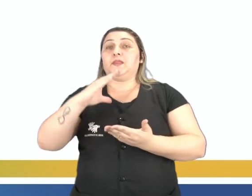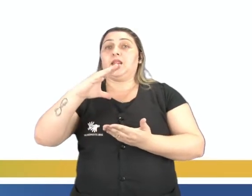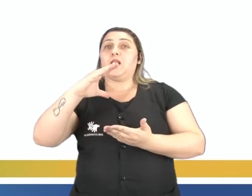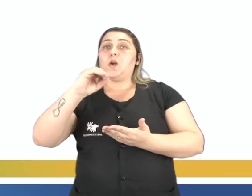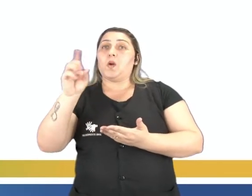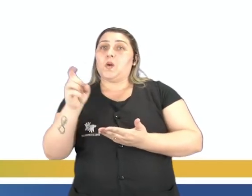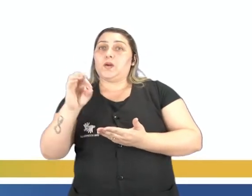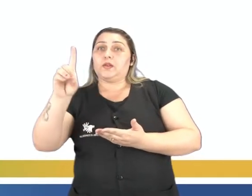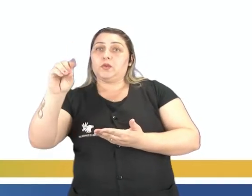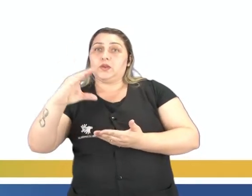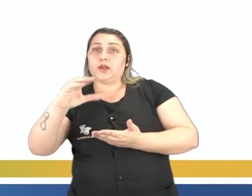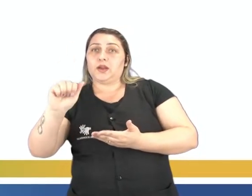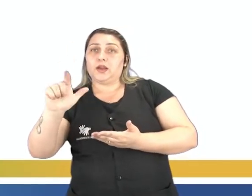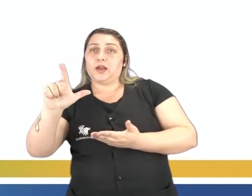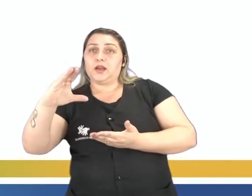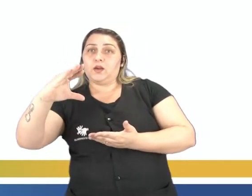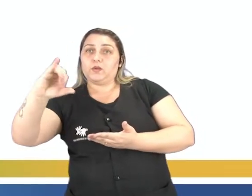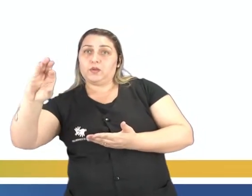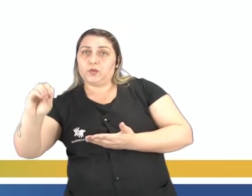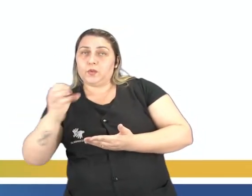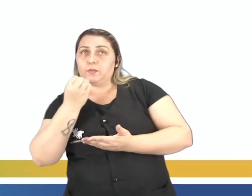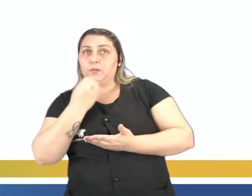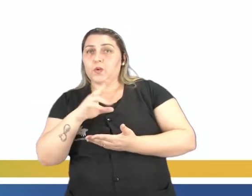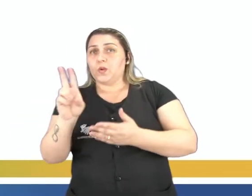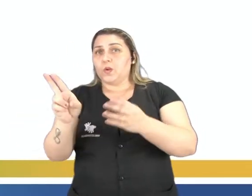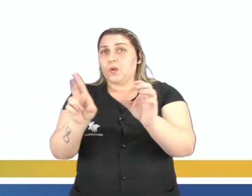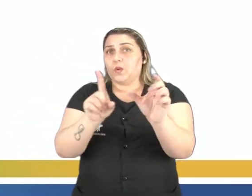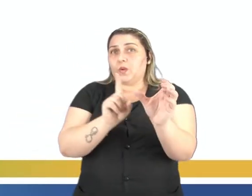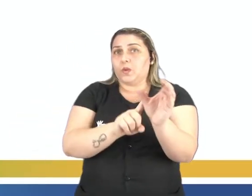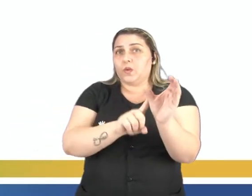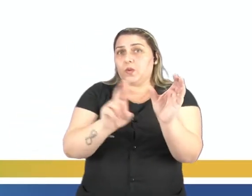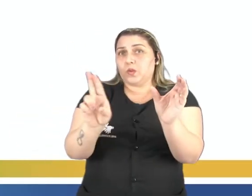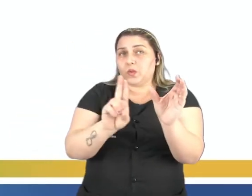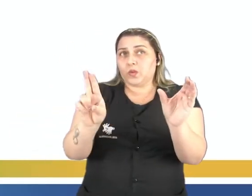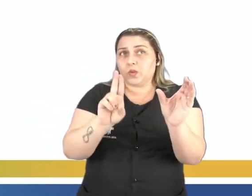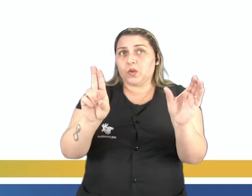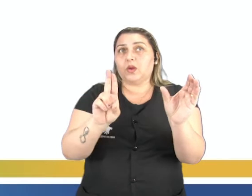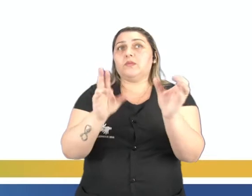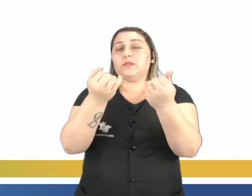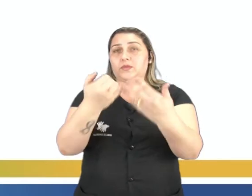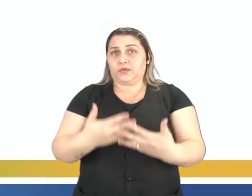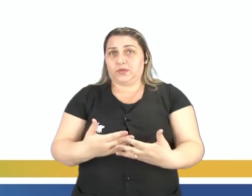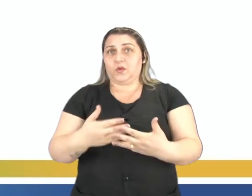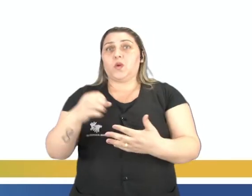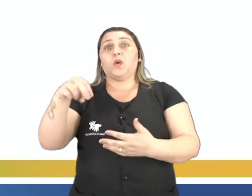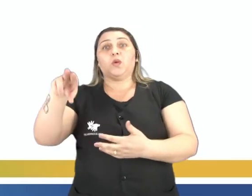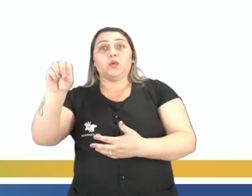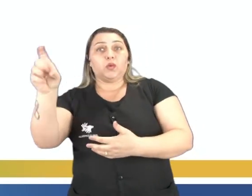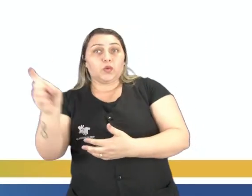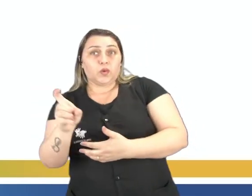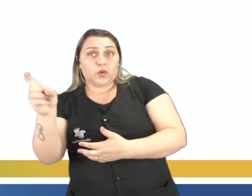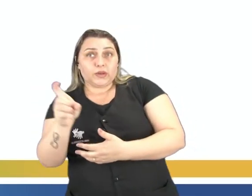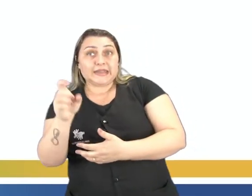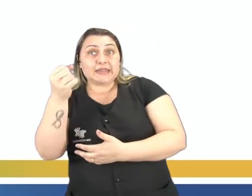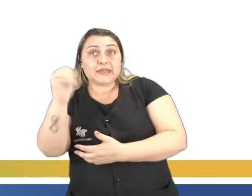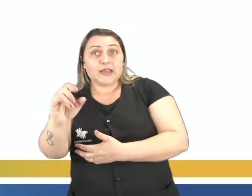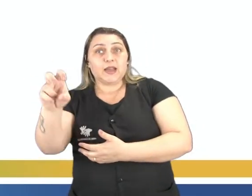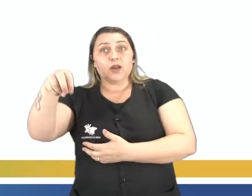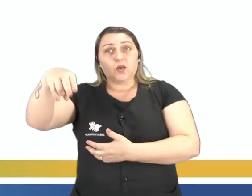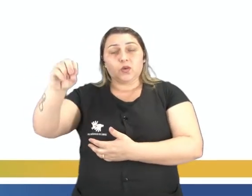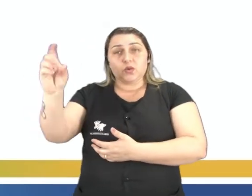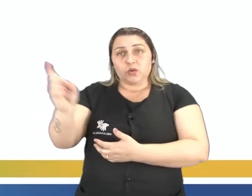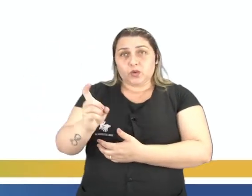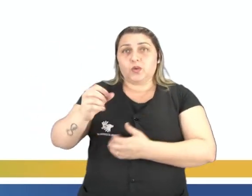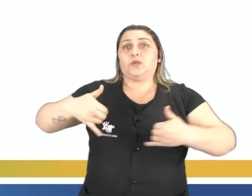cálcio. Bom, a nomenclatura dos óxidos estão relacionados com o NOx. Então, se o NOx dos